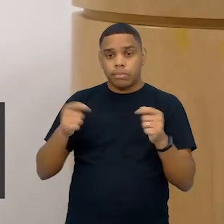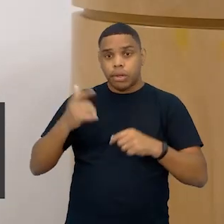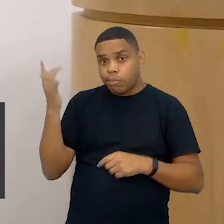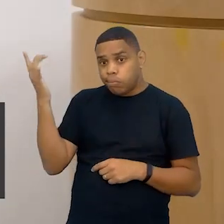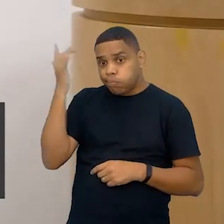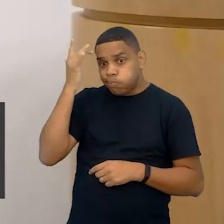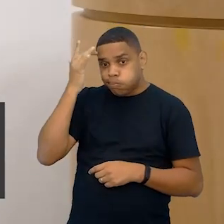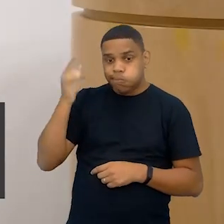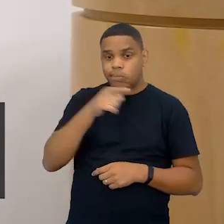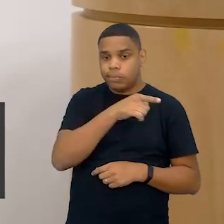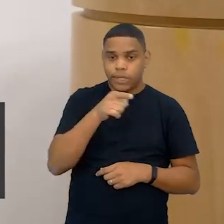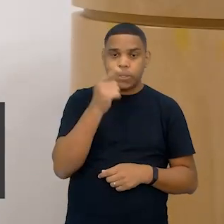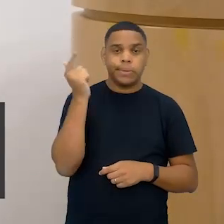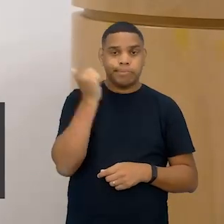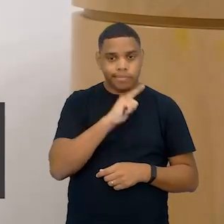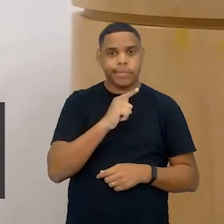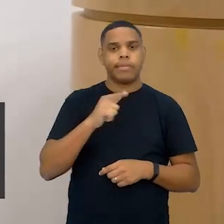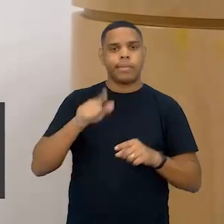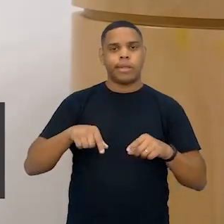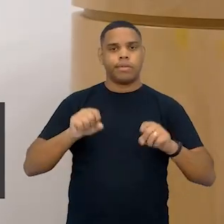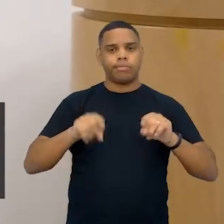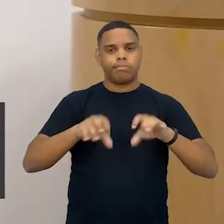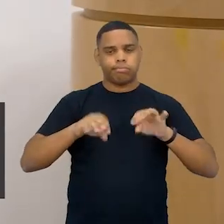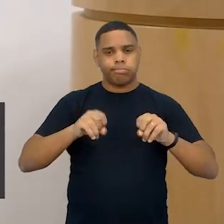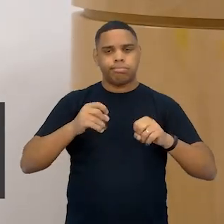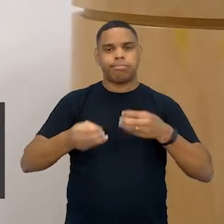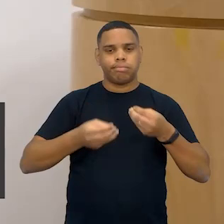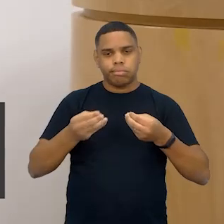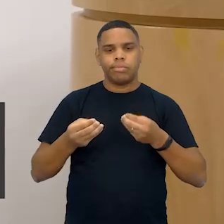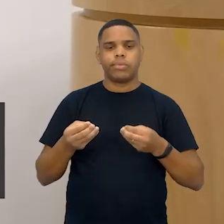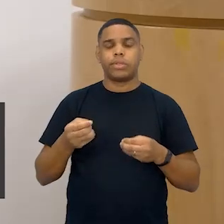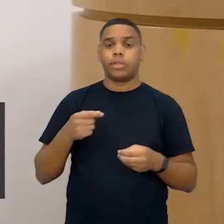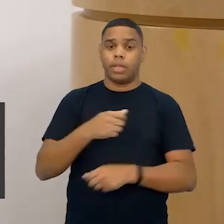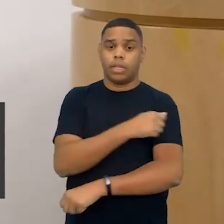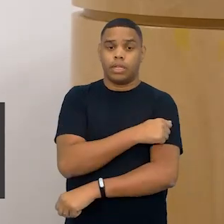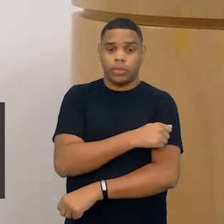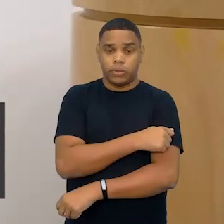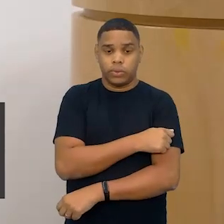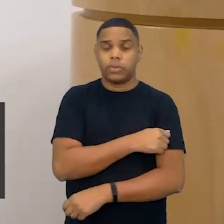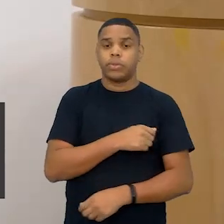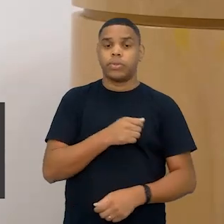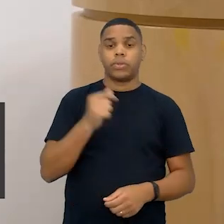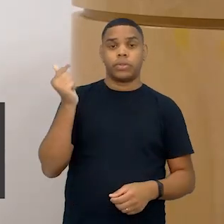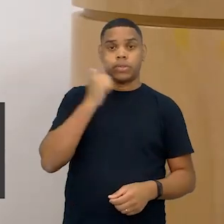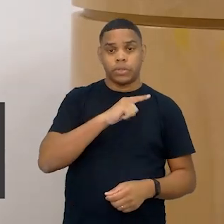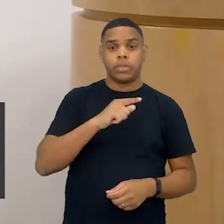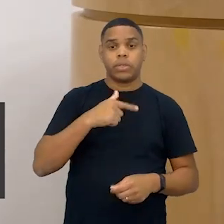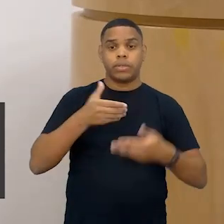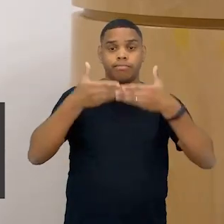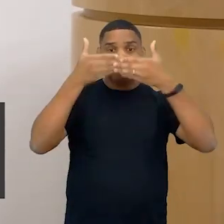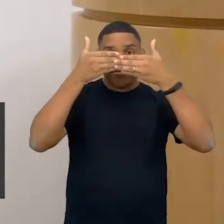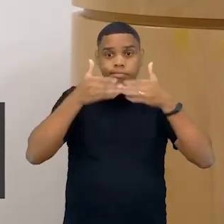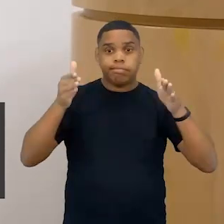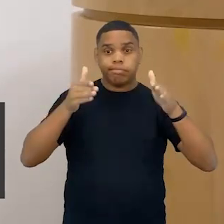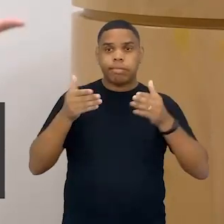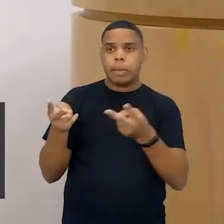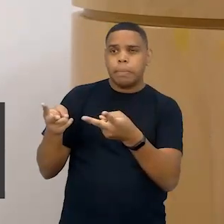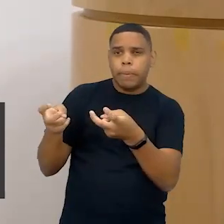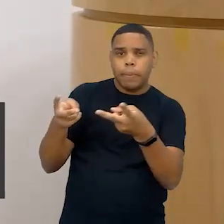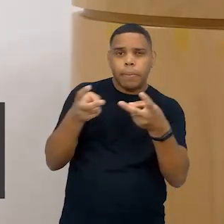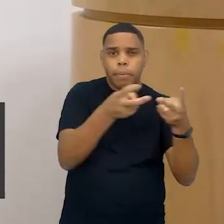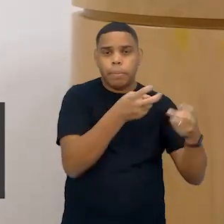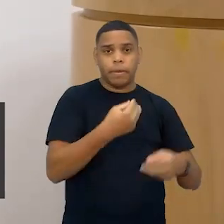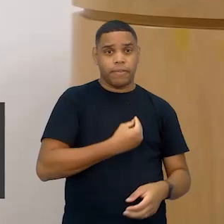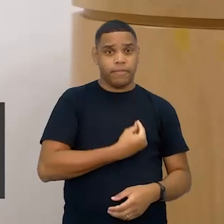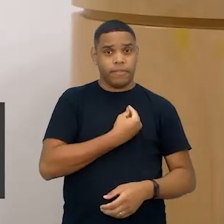que vocês conseguem trabalhar aí para que o estudante consiga ampliar repertórios de perspectivas de